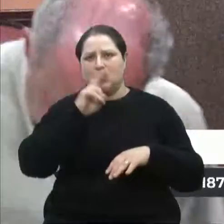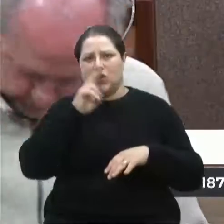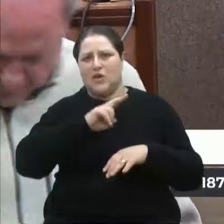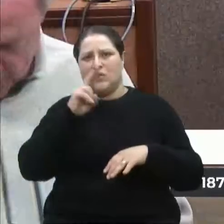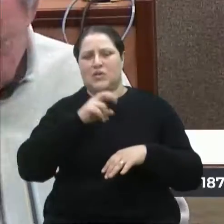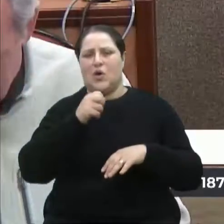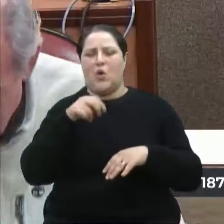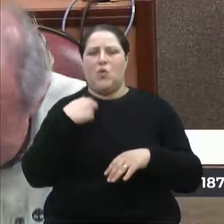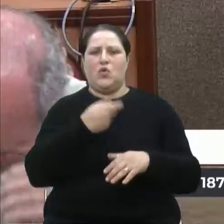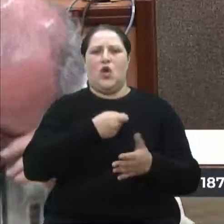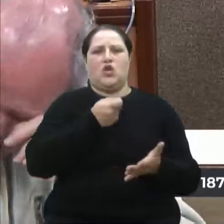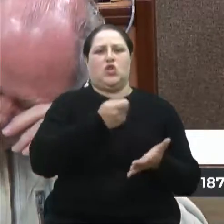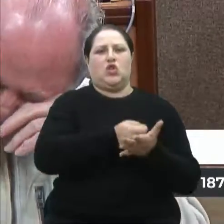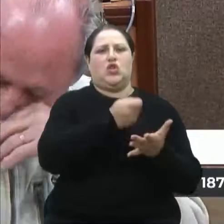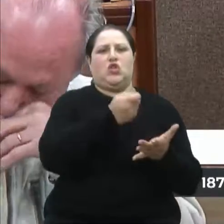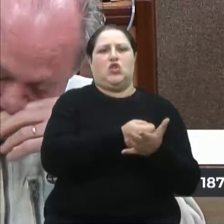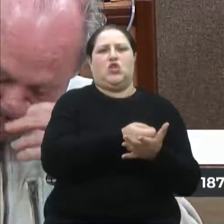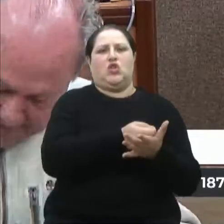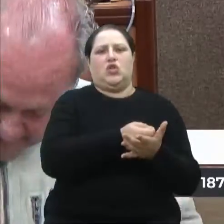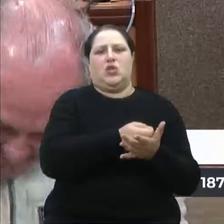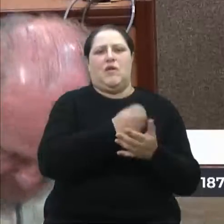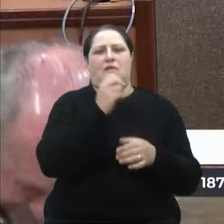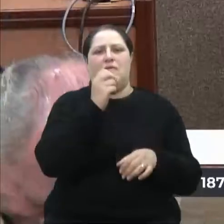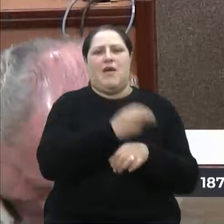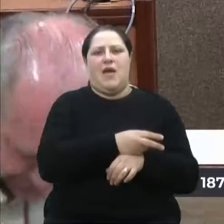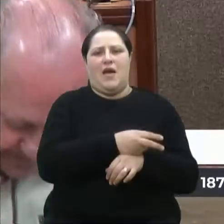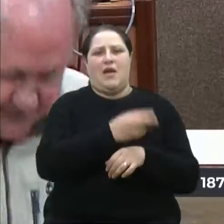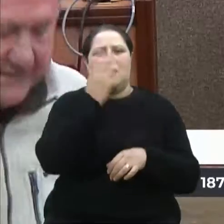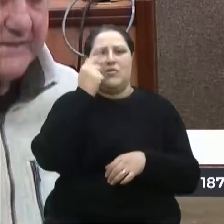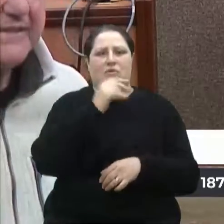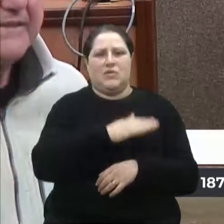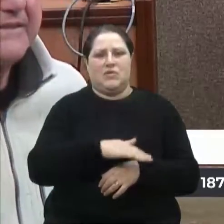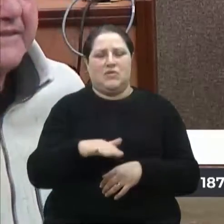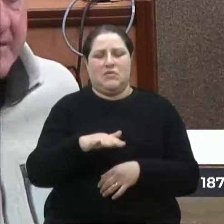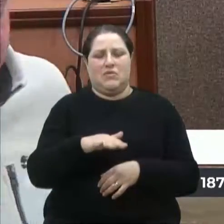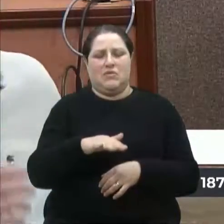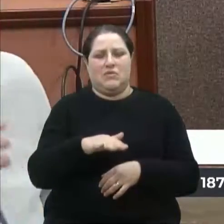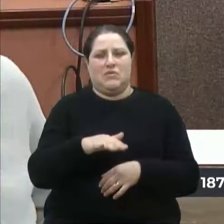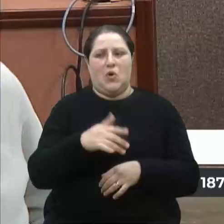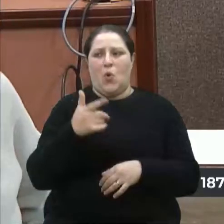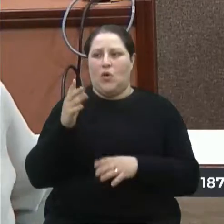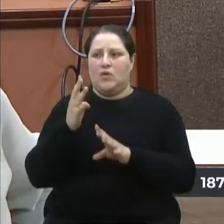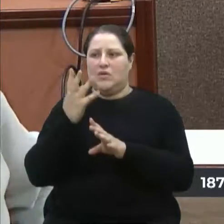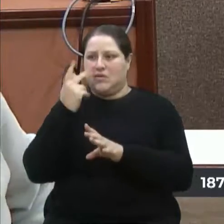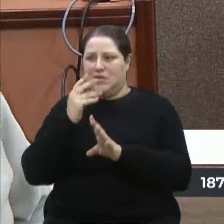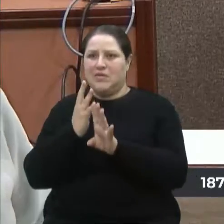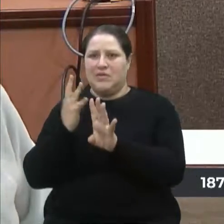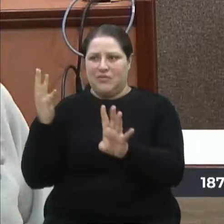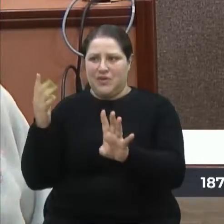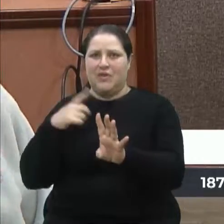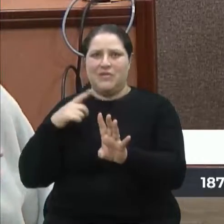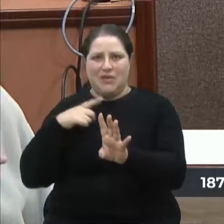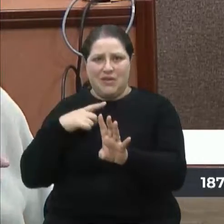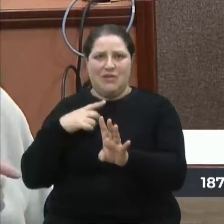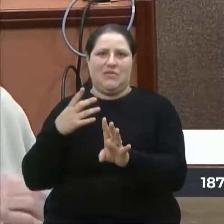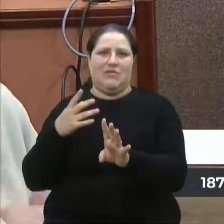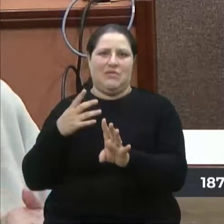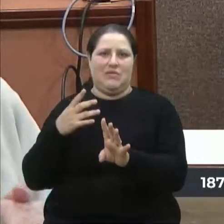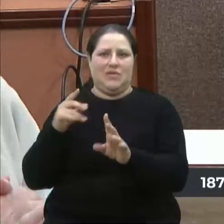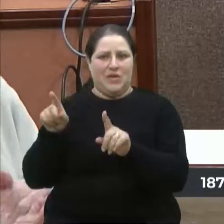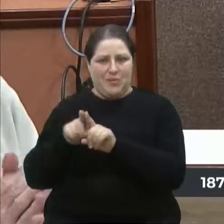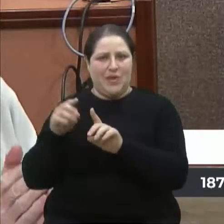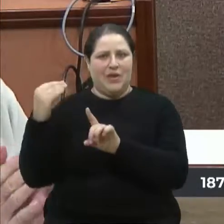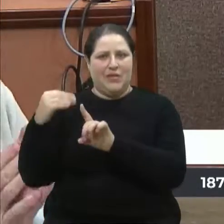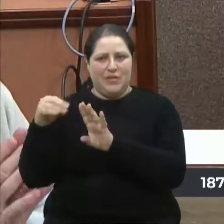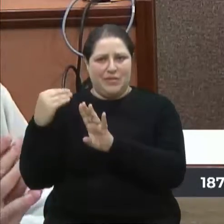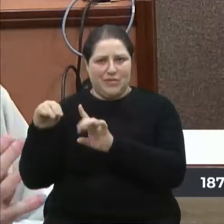e exige uma vaga de educação infantil e não avalia que há outras crianças, talvez, nessa fila, em uma situação de vulnerabilidade e